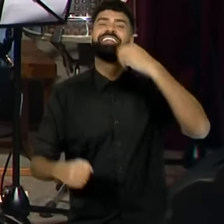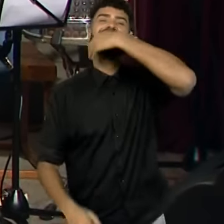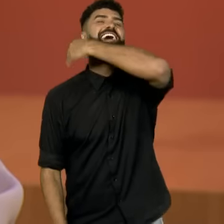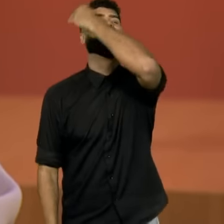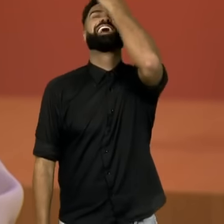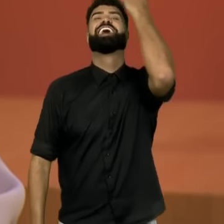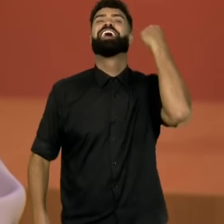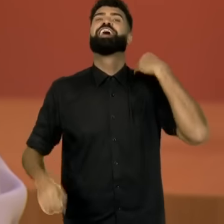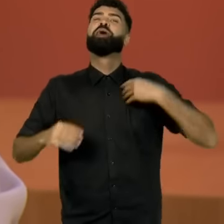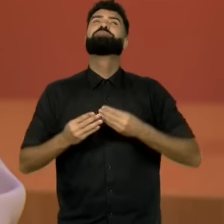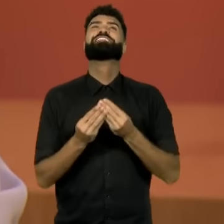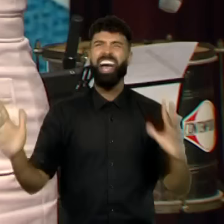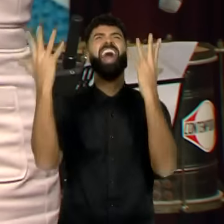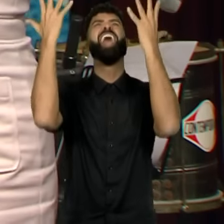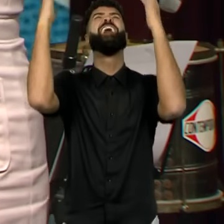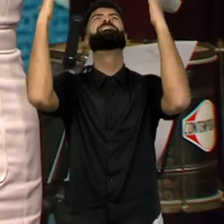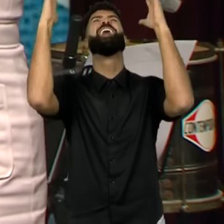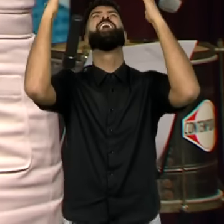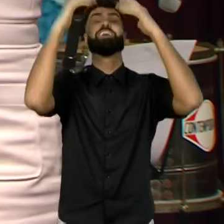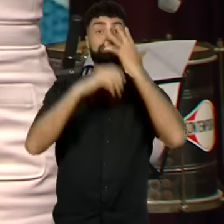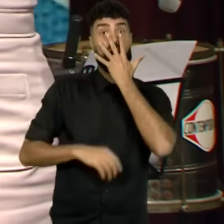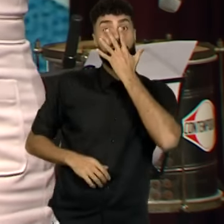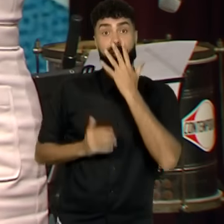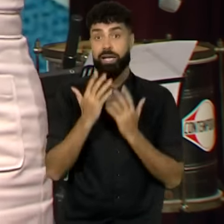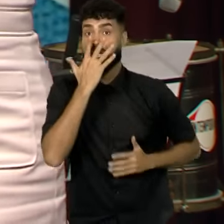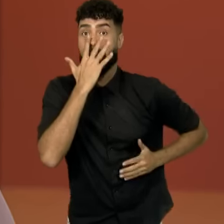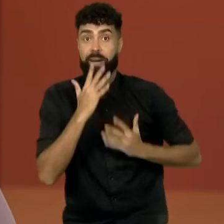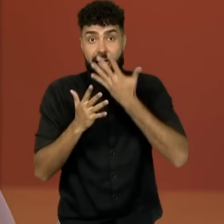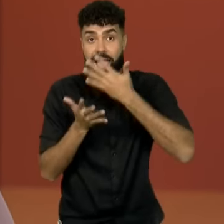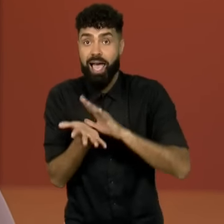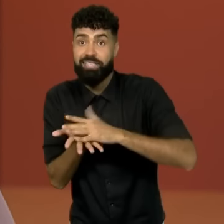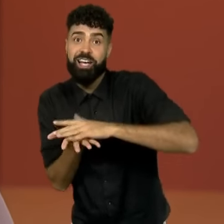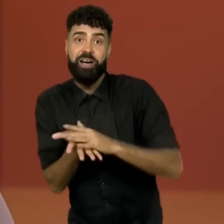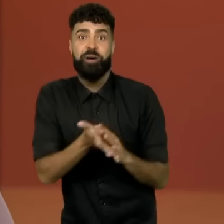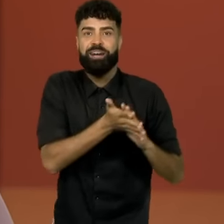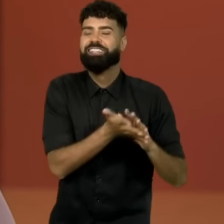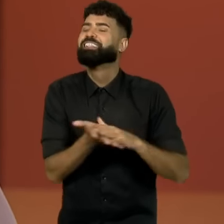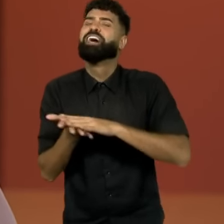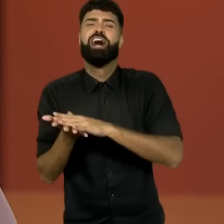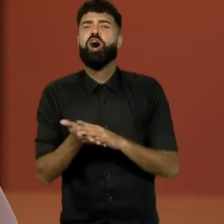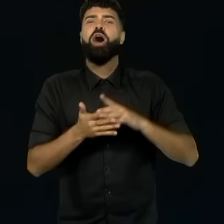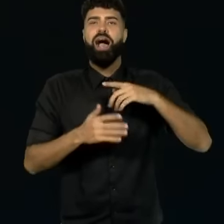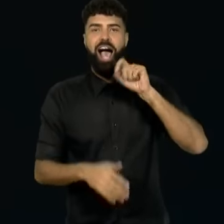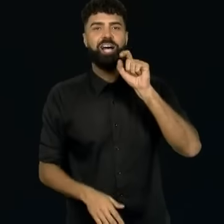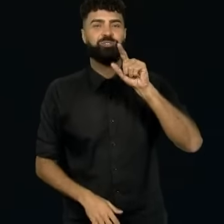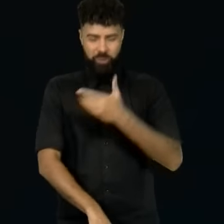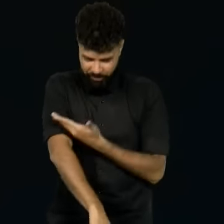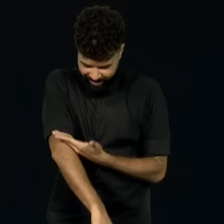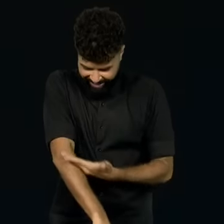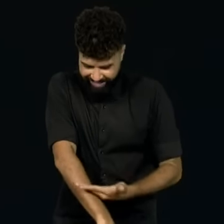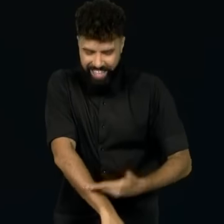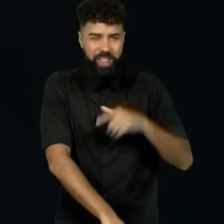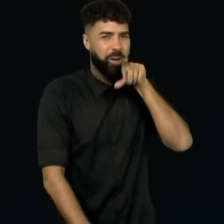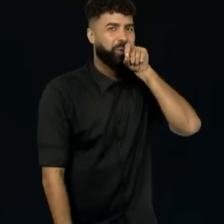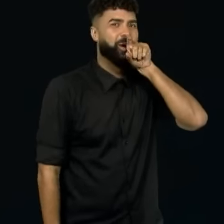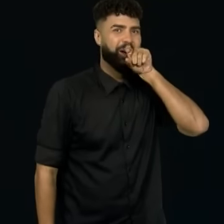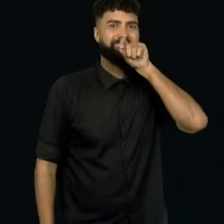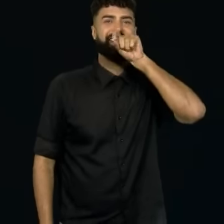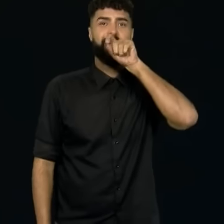capela. Salve o samba, salve a santa, salve ela. Salve o manto azul e branco da